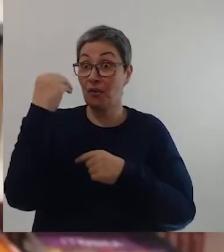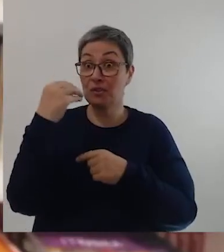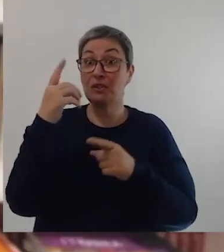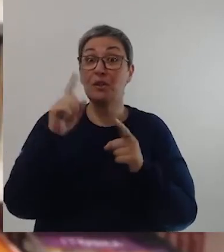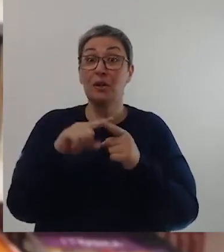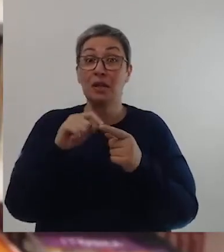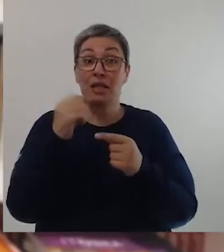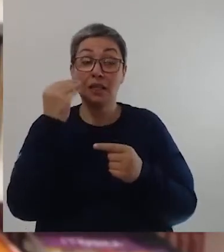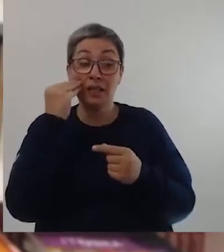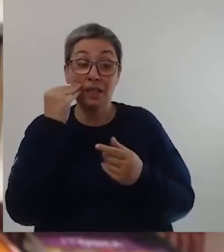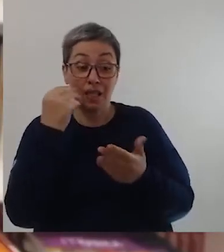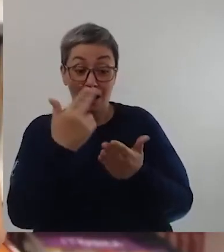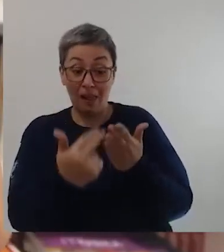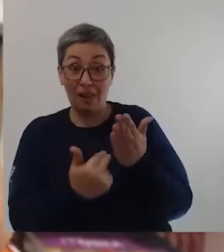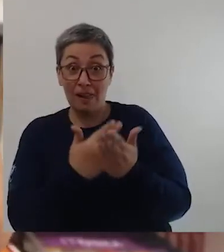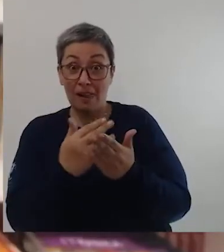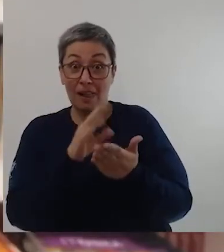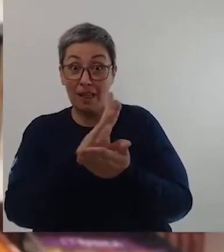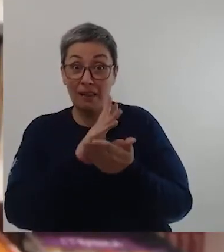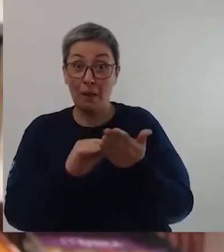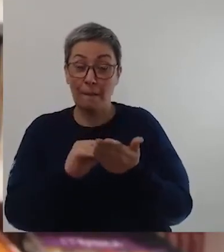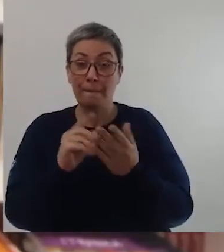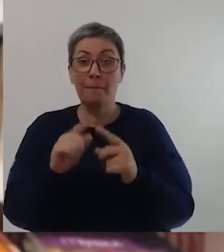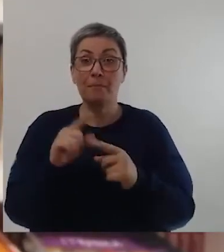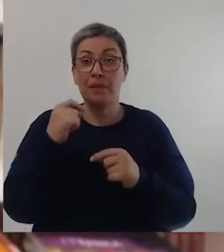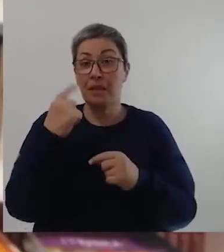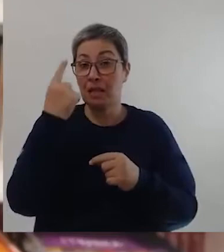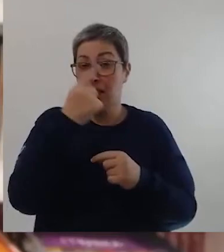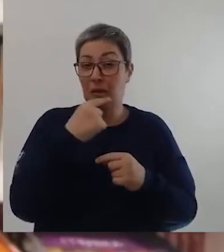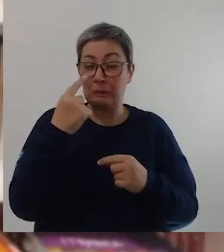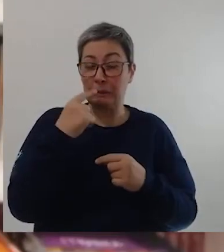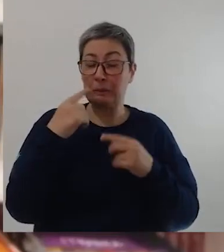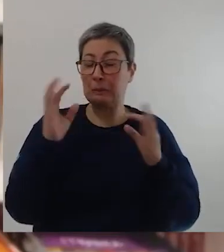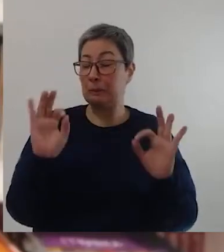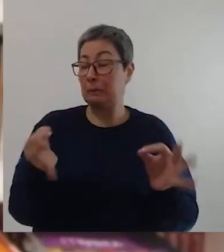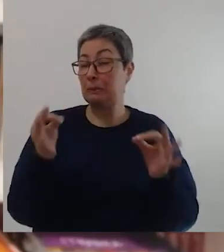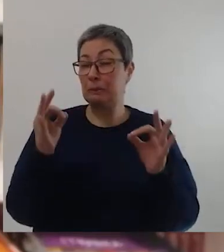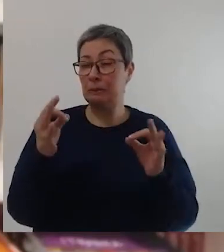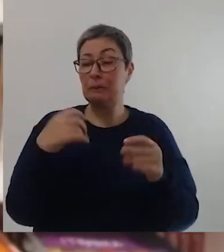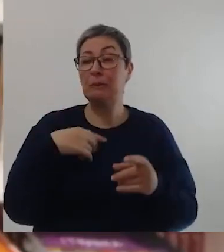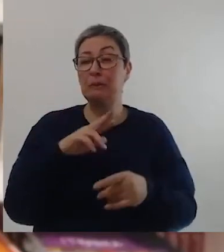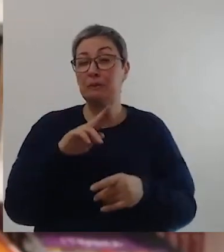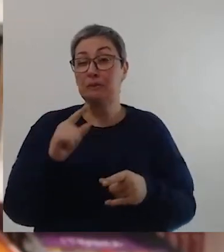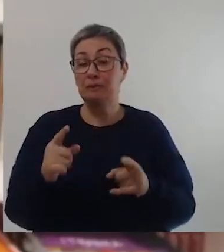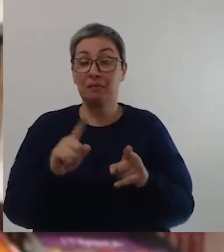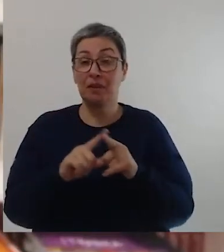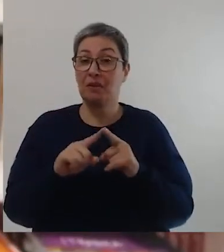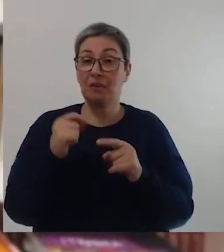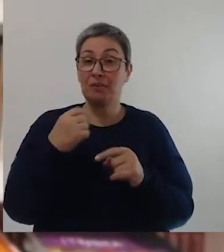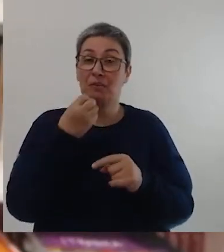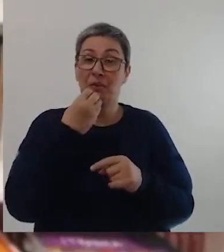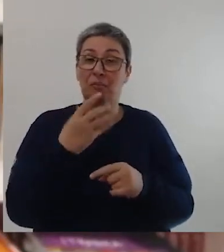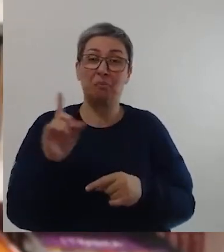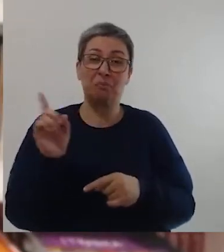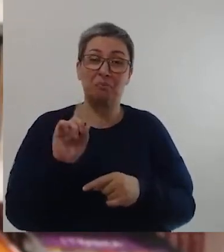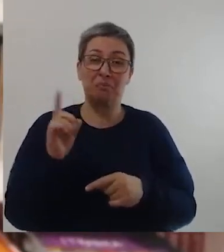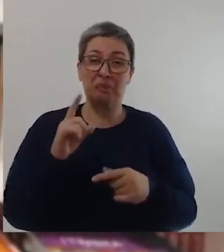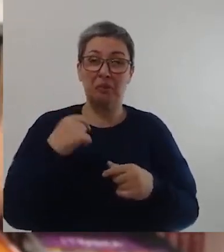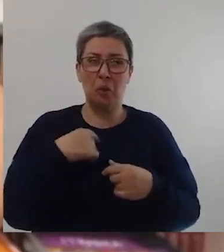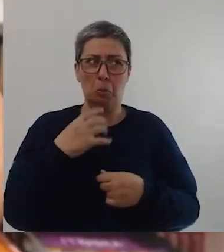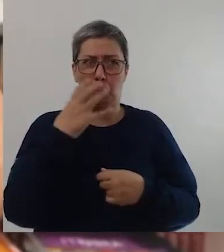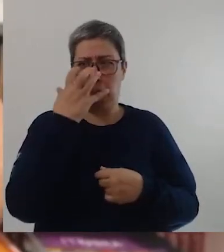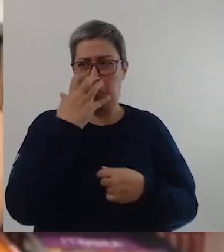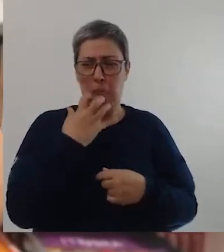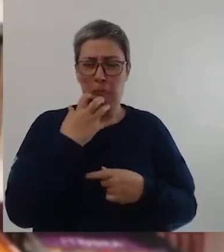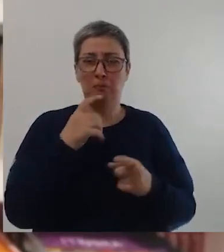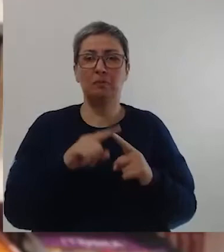olha lá foto e tenta copiar eu só se nossa foto RG horrível né eu também achei a gente não fica legal